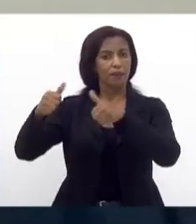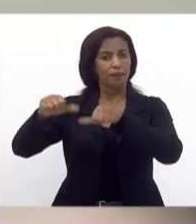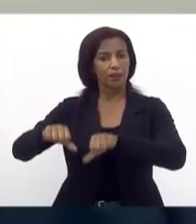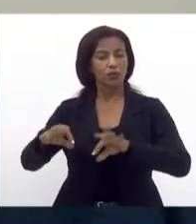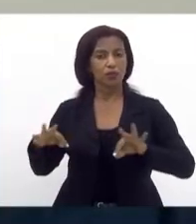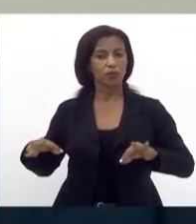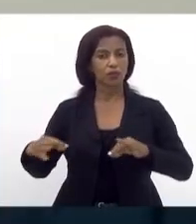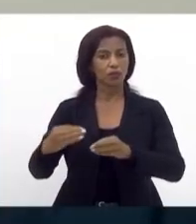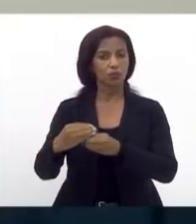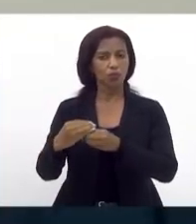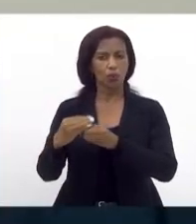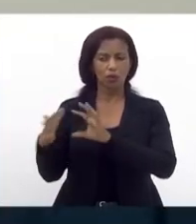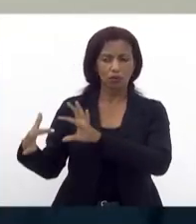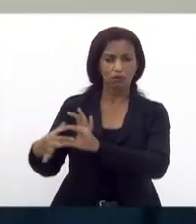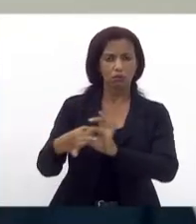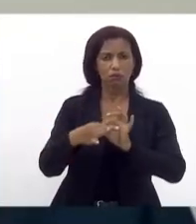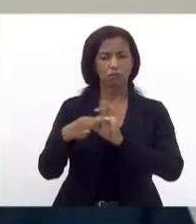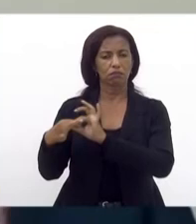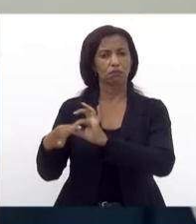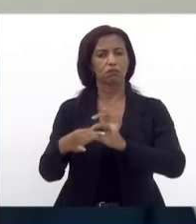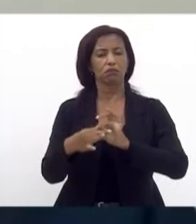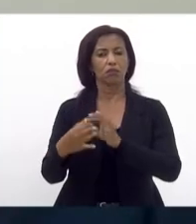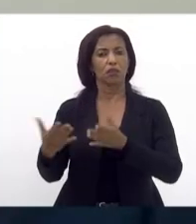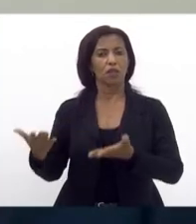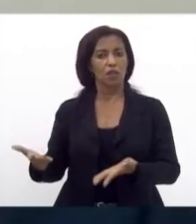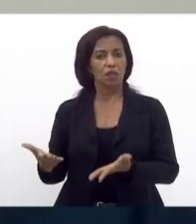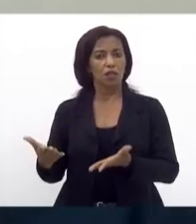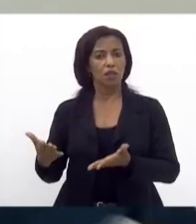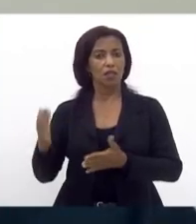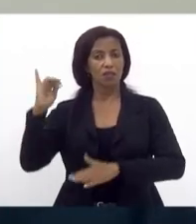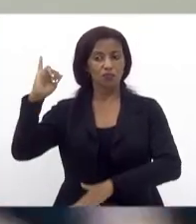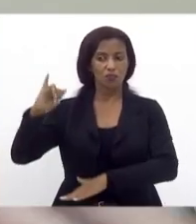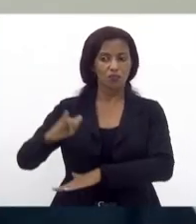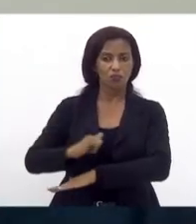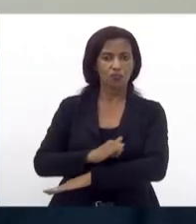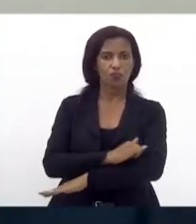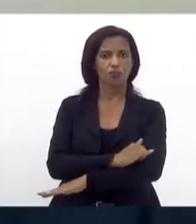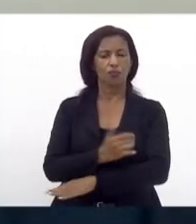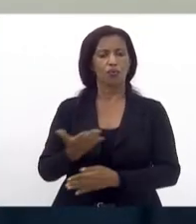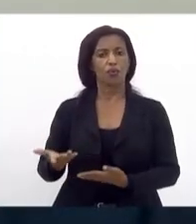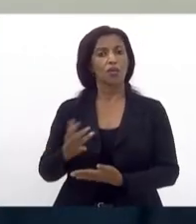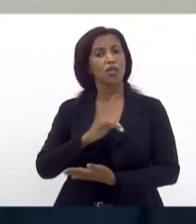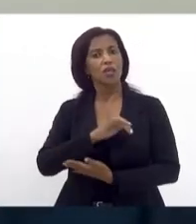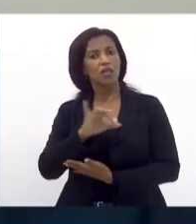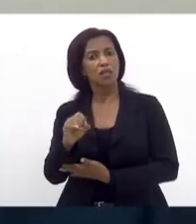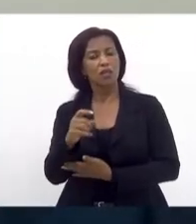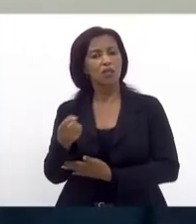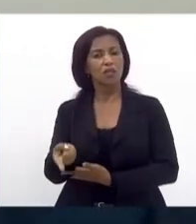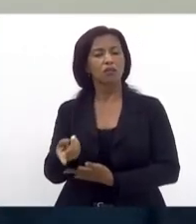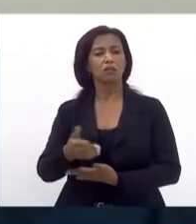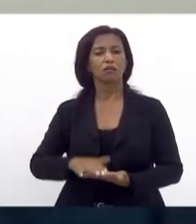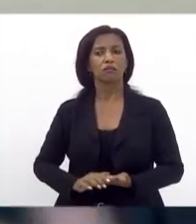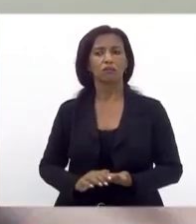toda uma consolidação desse hub aéreo. Né. E isso é uma perda